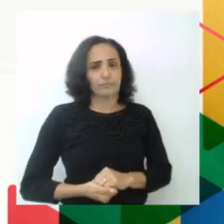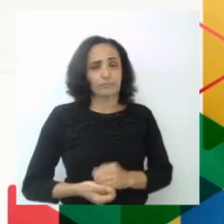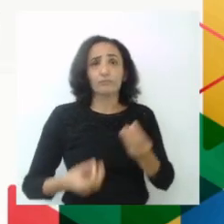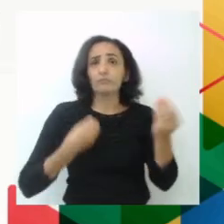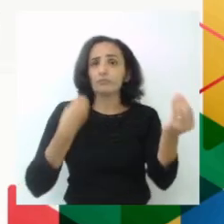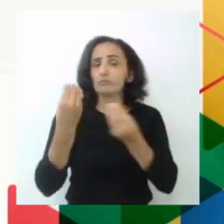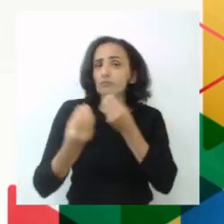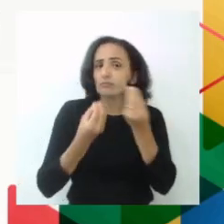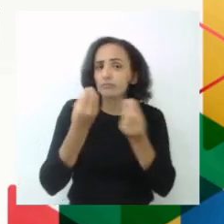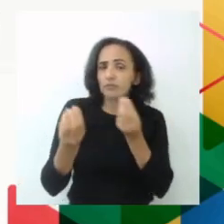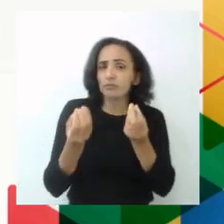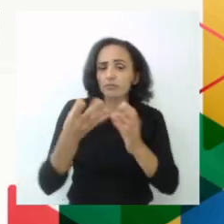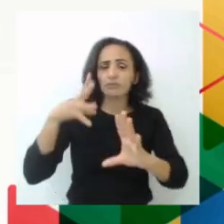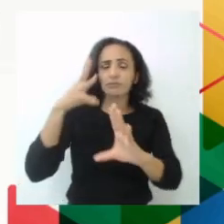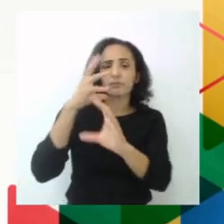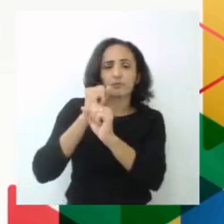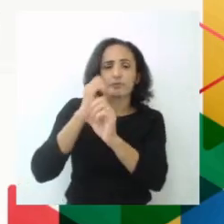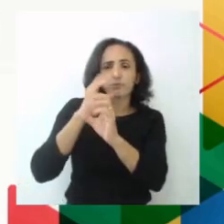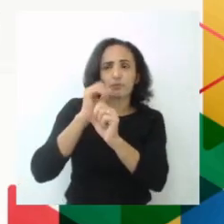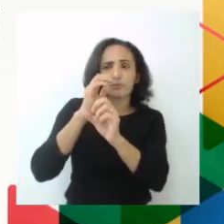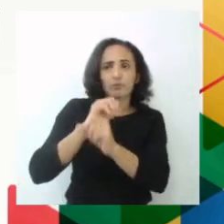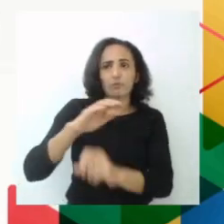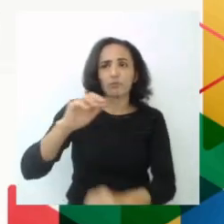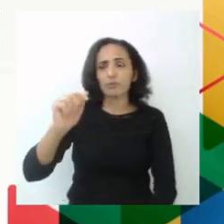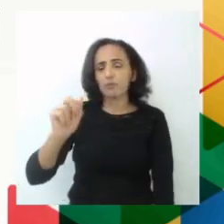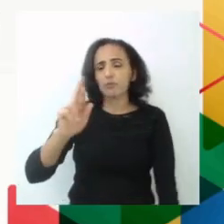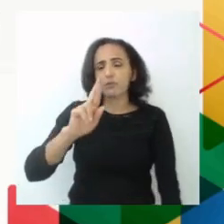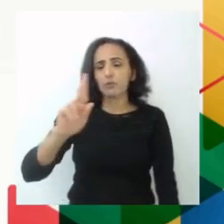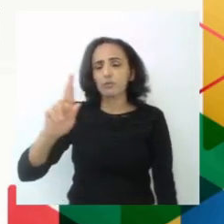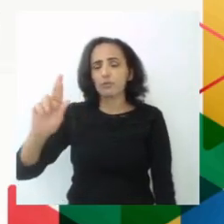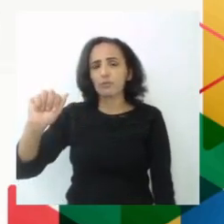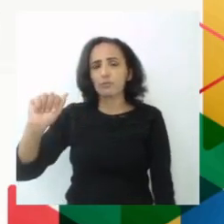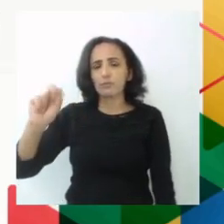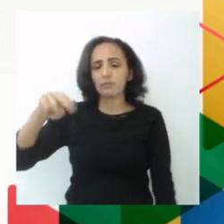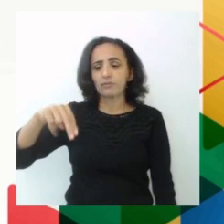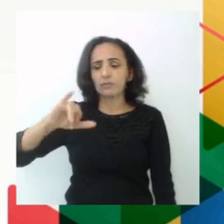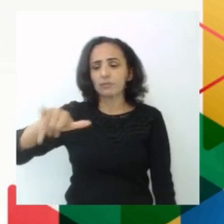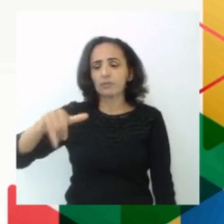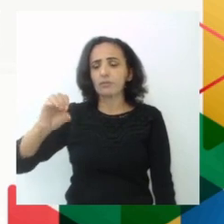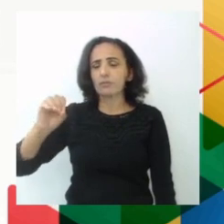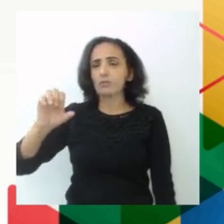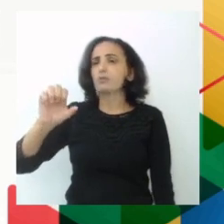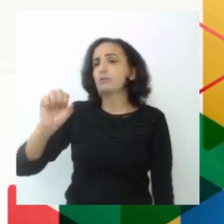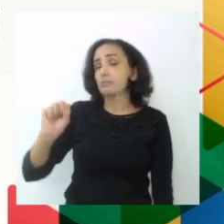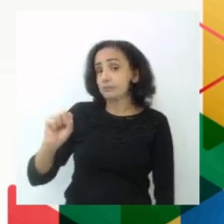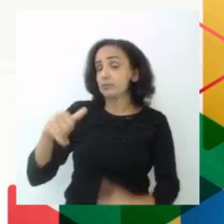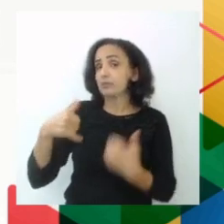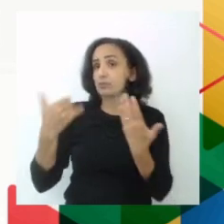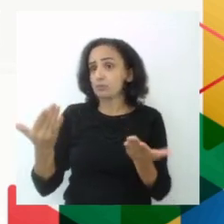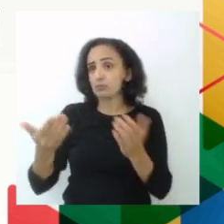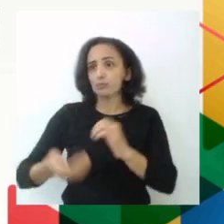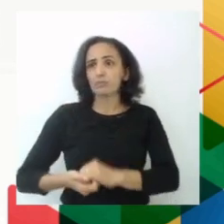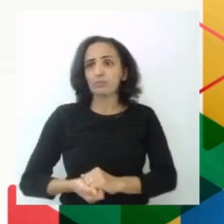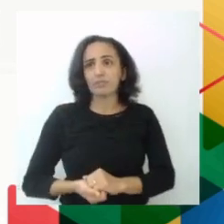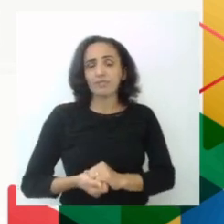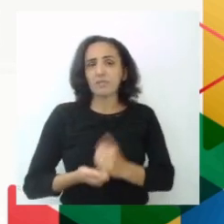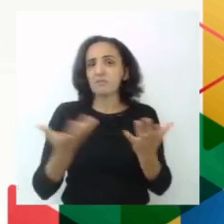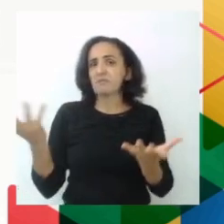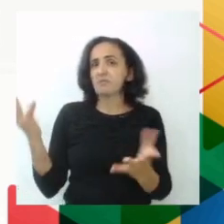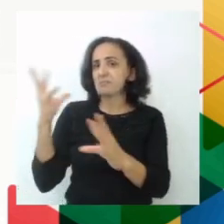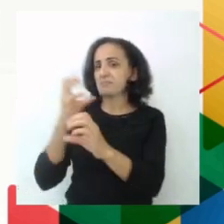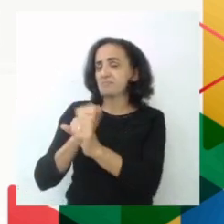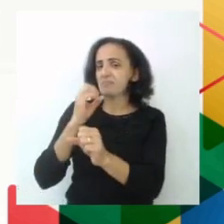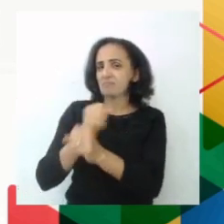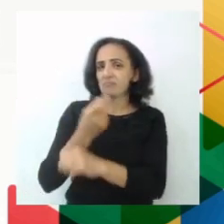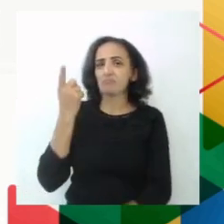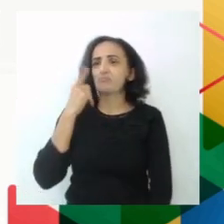é que a gente calcula o arranjo aí? Tem algumas técnicas, uma delas é usar esta formulazinha aqui,